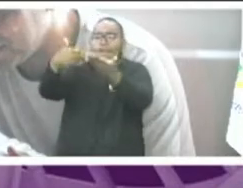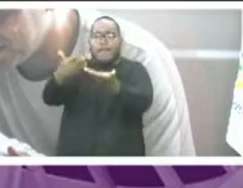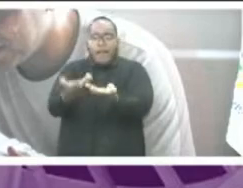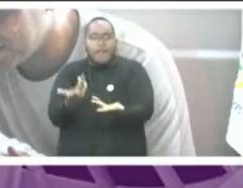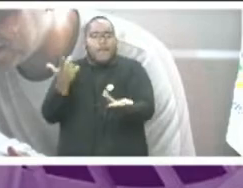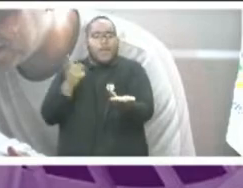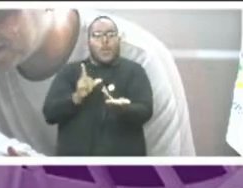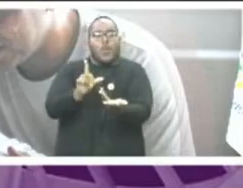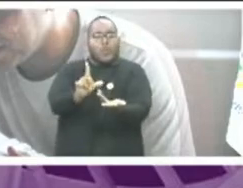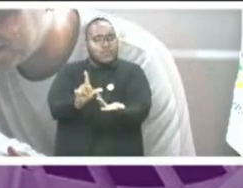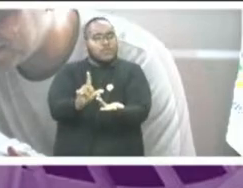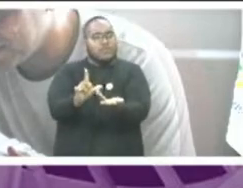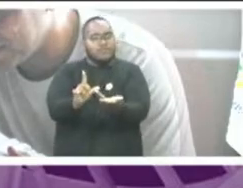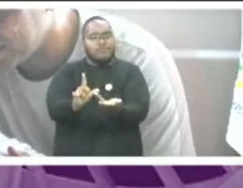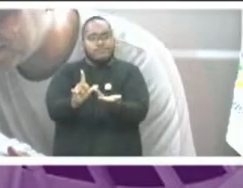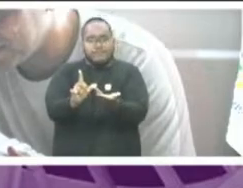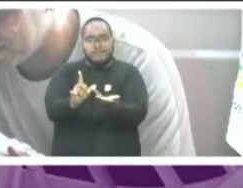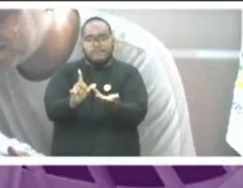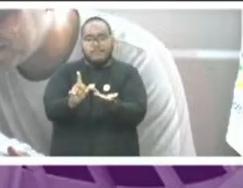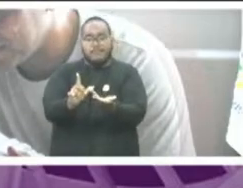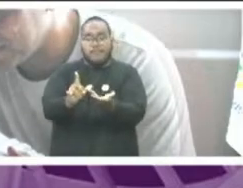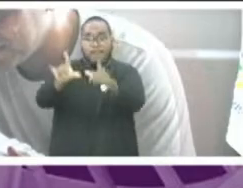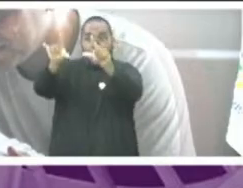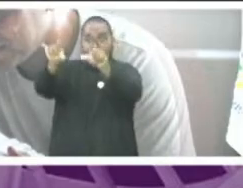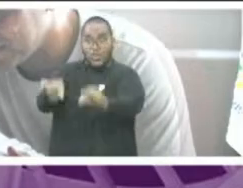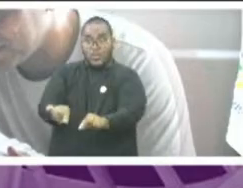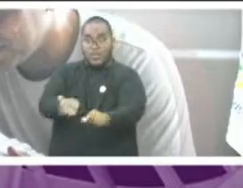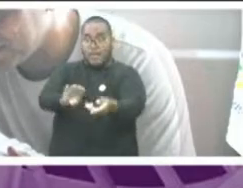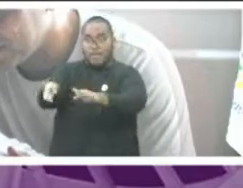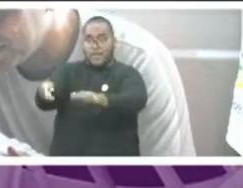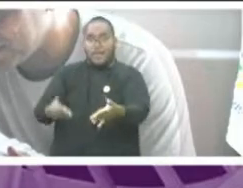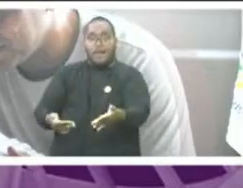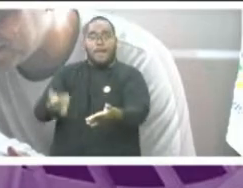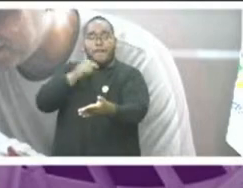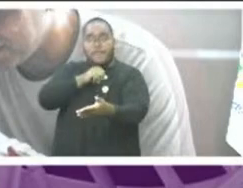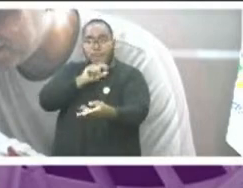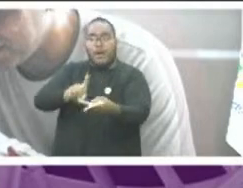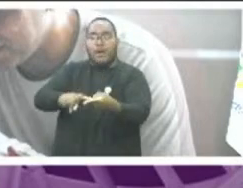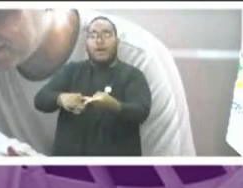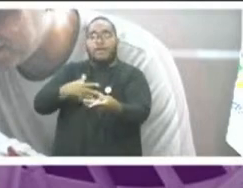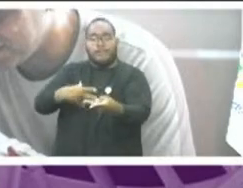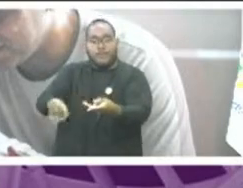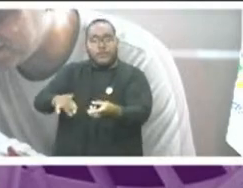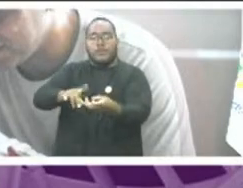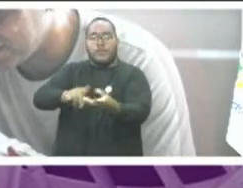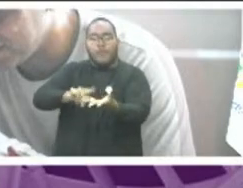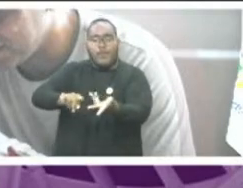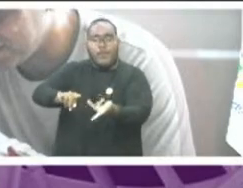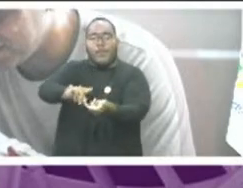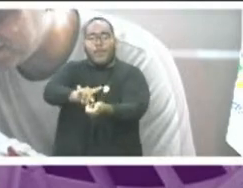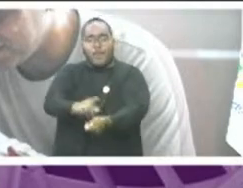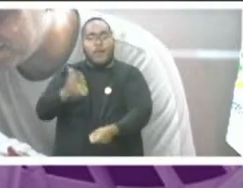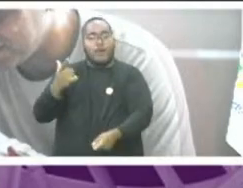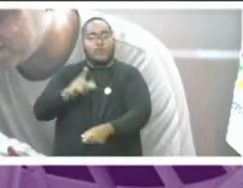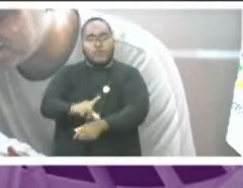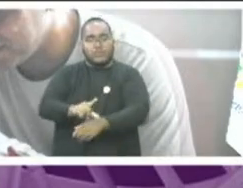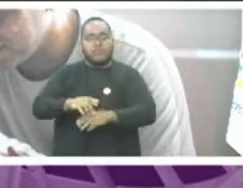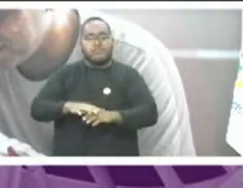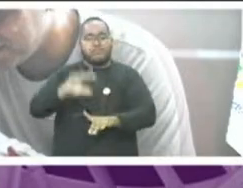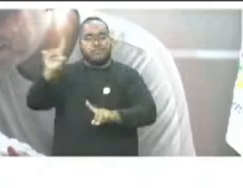conseguir atingir a redução da mortalidade materna, infantil, neonatal, da gente conseguir atingir os objetivos